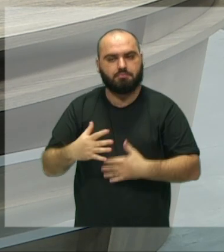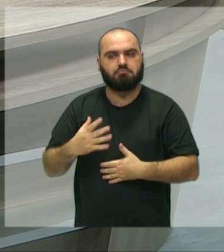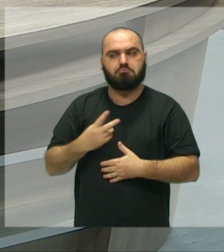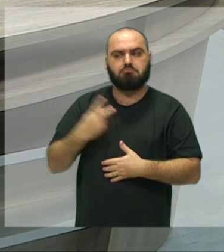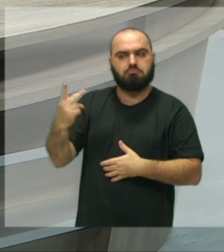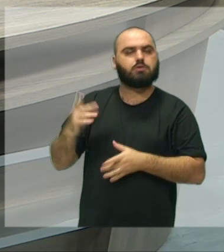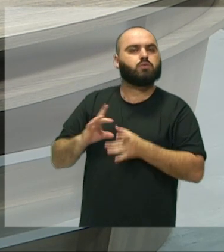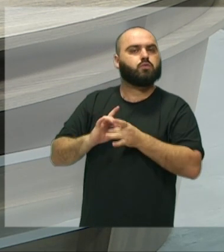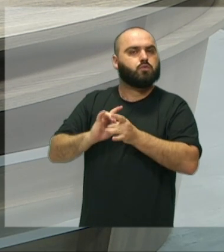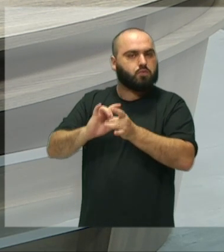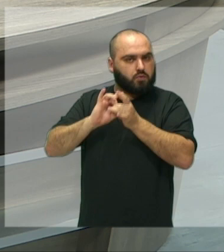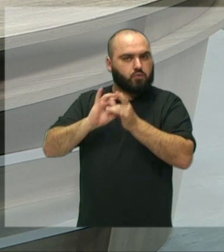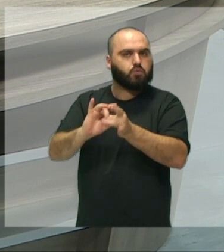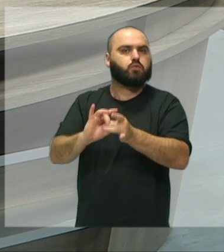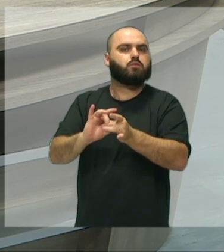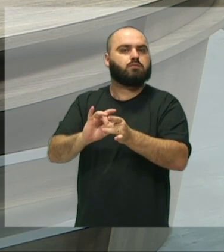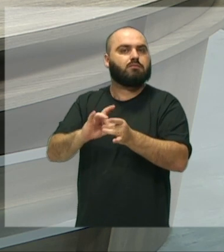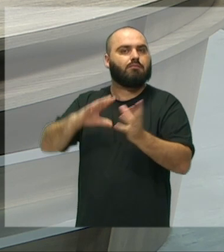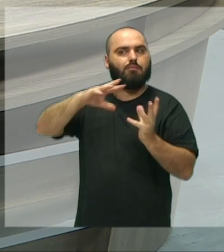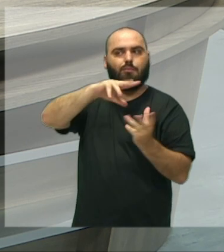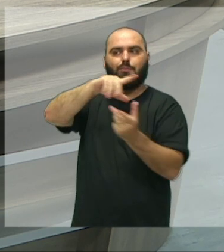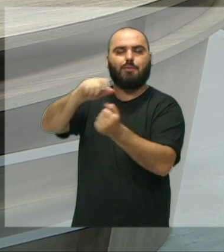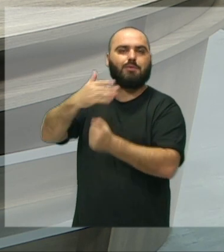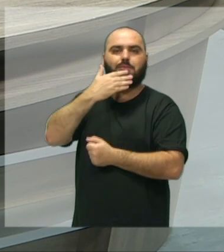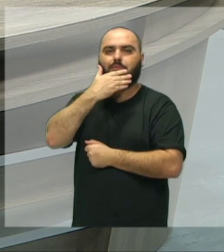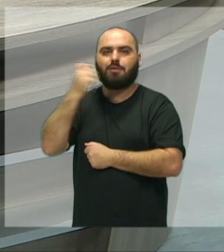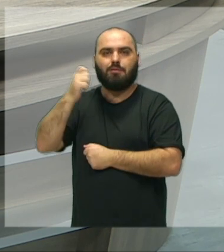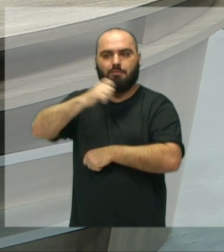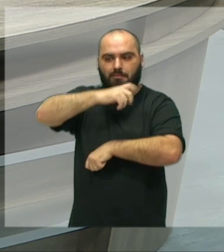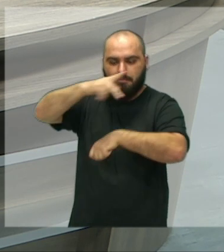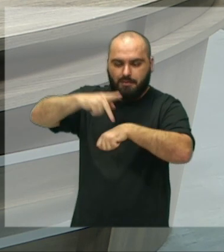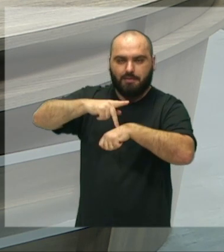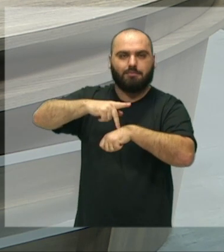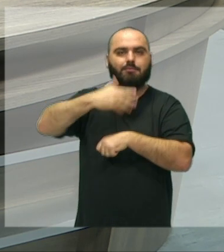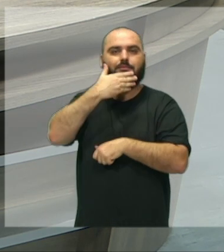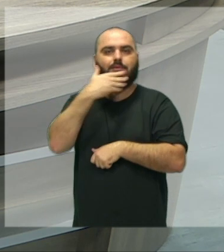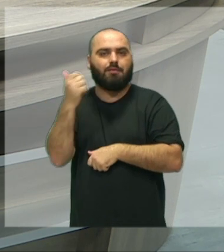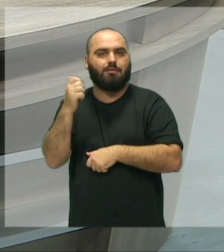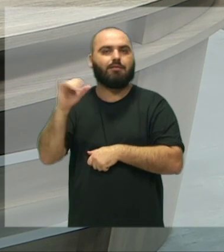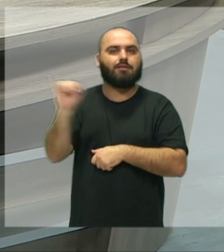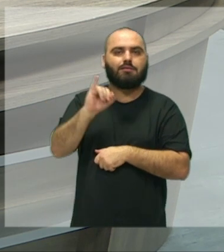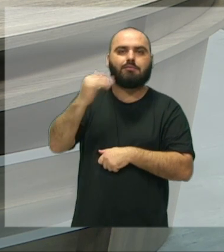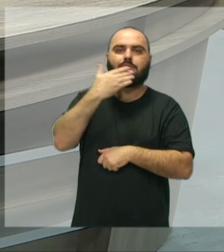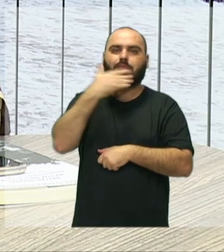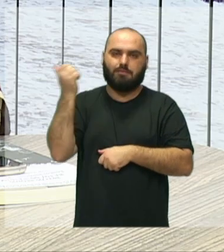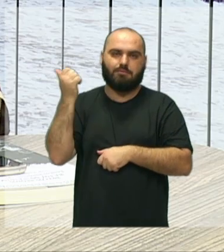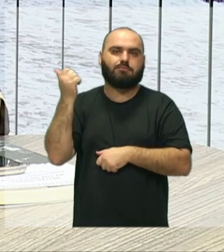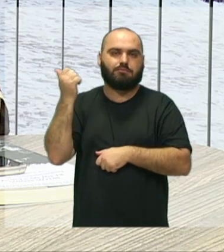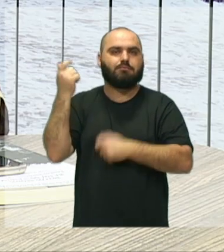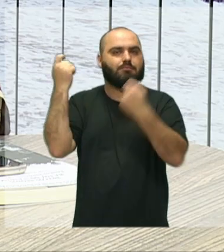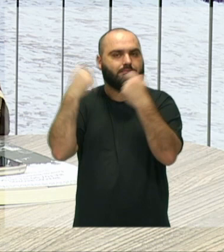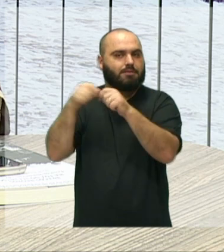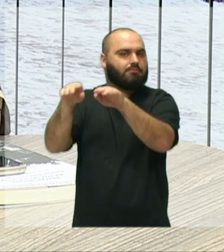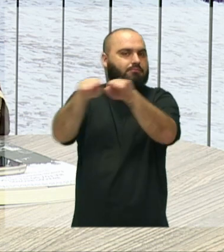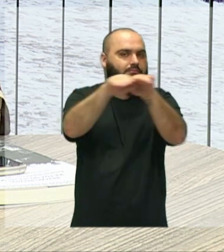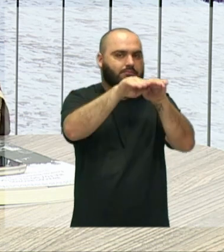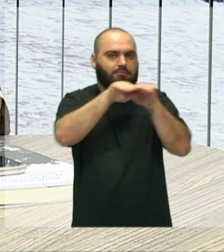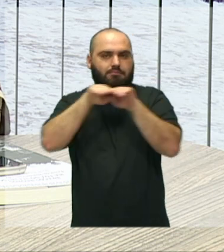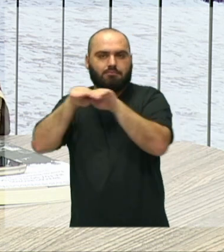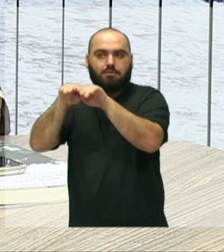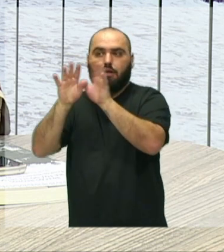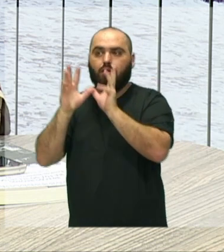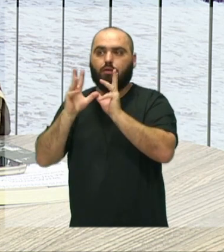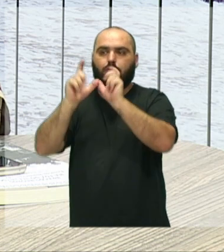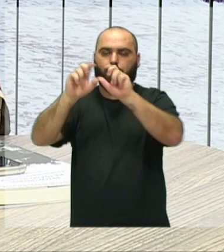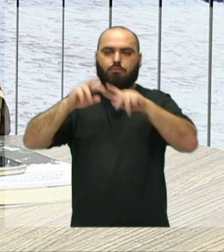juntos para um mundo melhor, para um país melhor, para uma Itajaí melhor, com muita equidade entre todos nós, seres